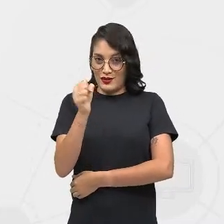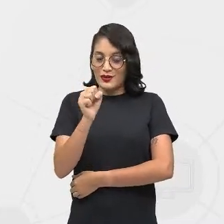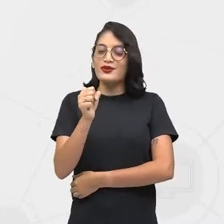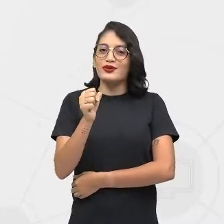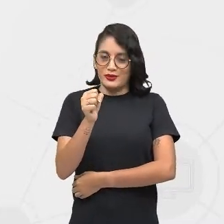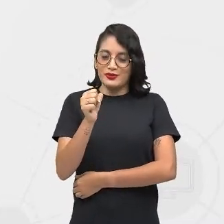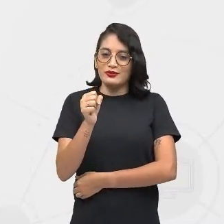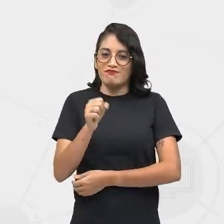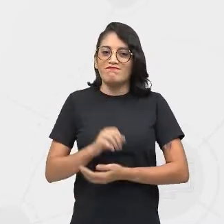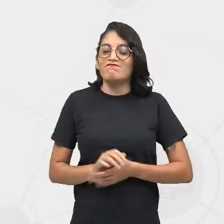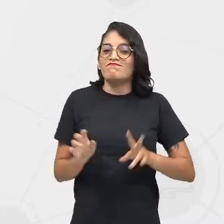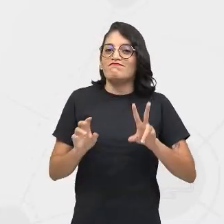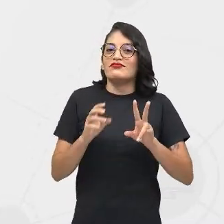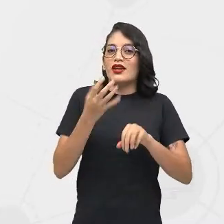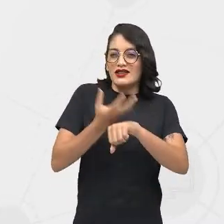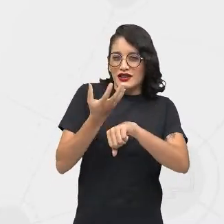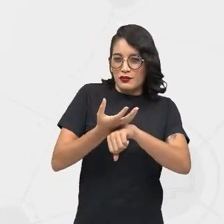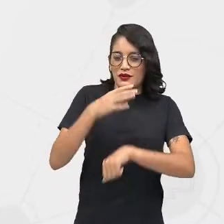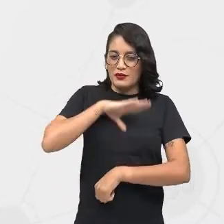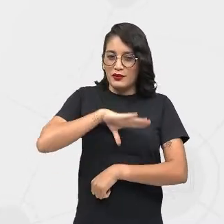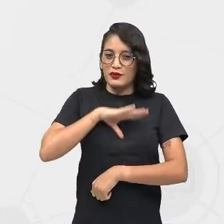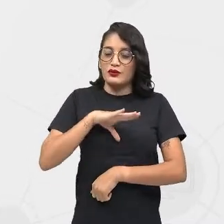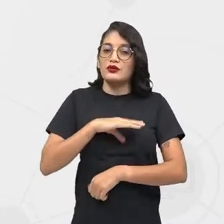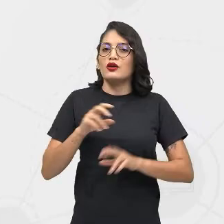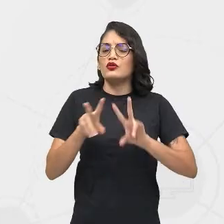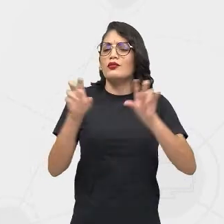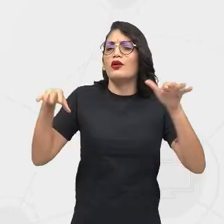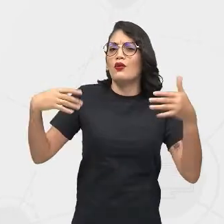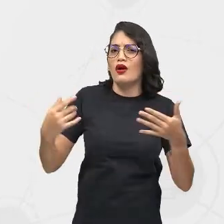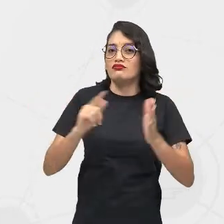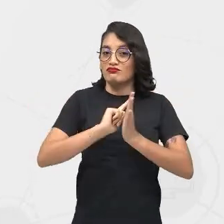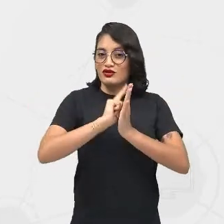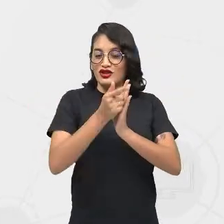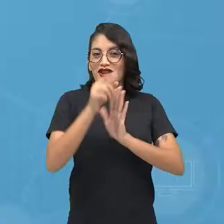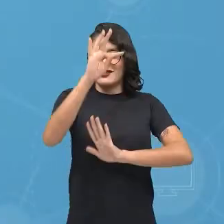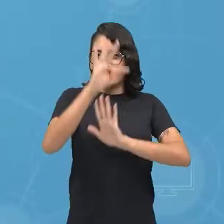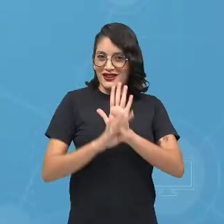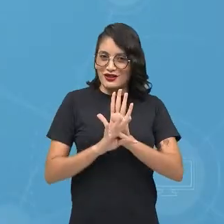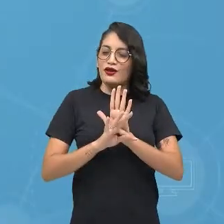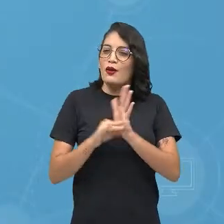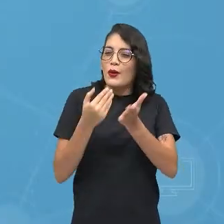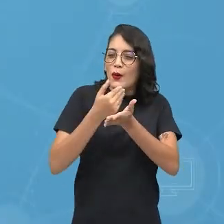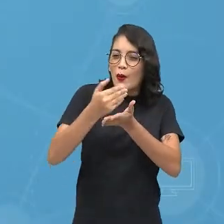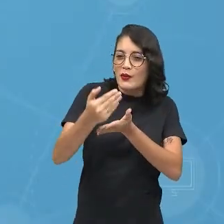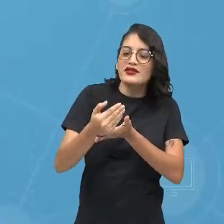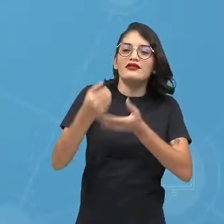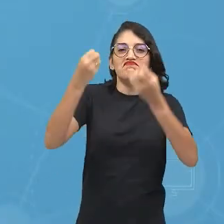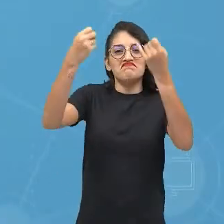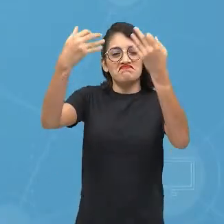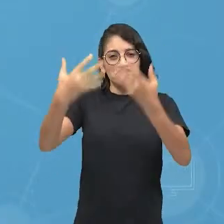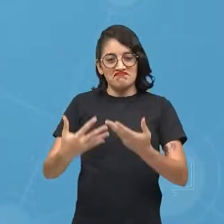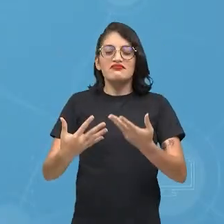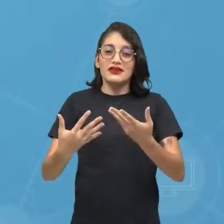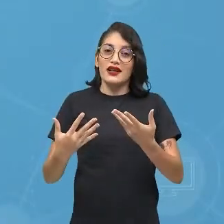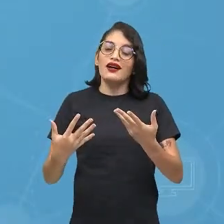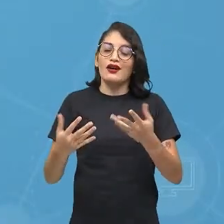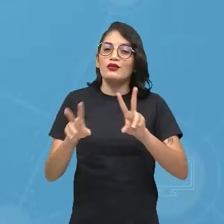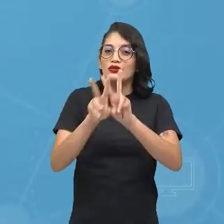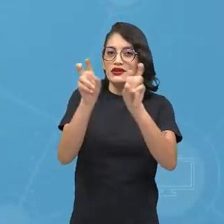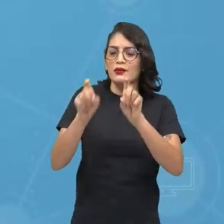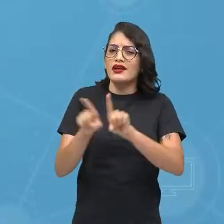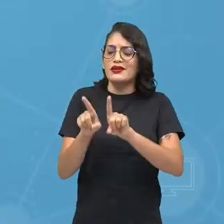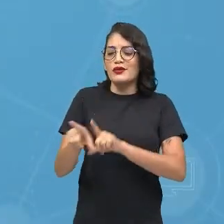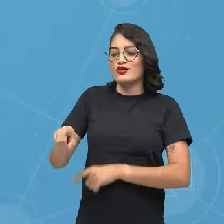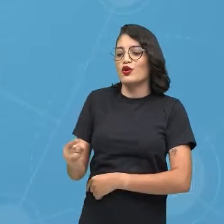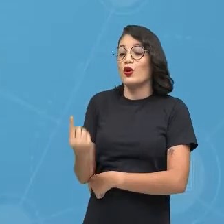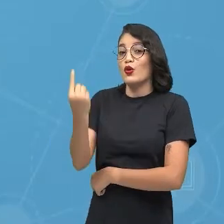238, língua portuguesa, gênero textual. Nós vamos conversar um pouco mais sobre o gênero textual e, claro,